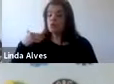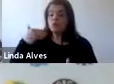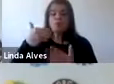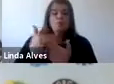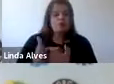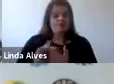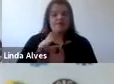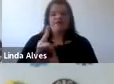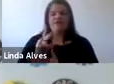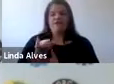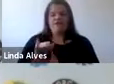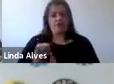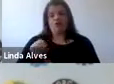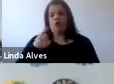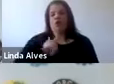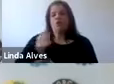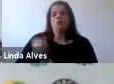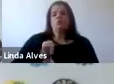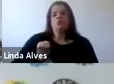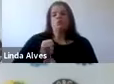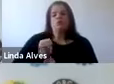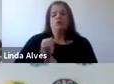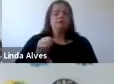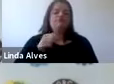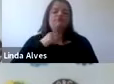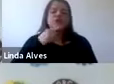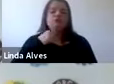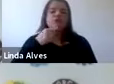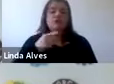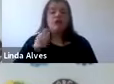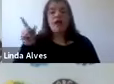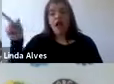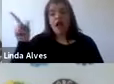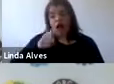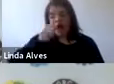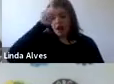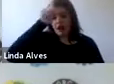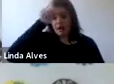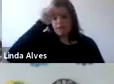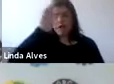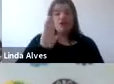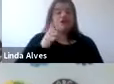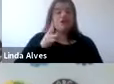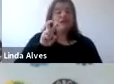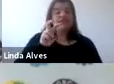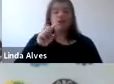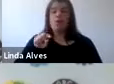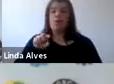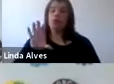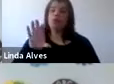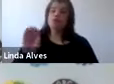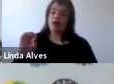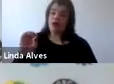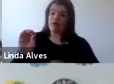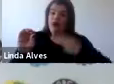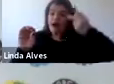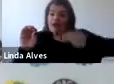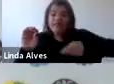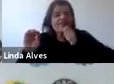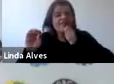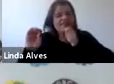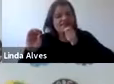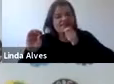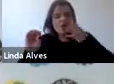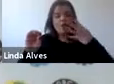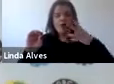não conseguimos conter. Inclusive, ele falou que na Alemanha, ele acha até que já está no 5.0, porque ele esteve lá no ano passado, em algum